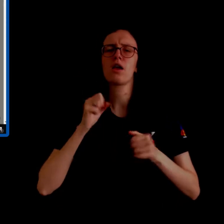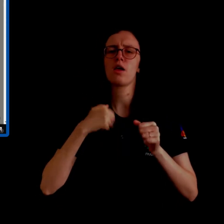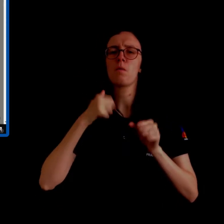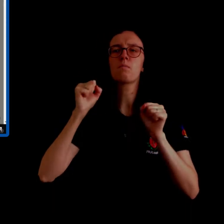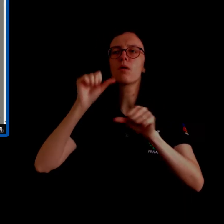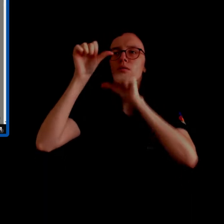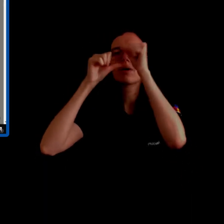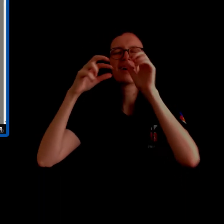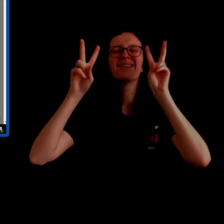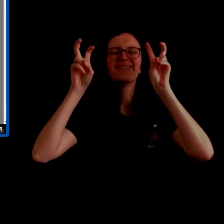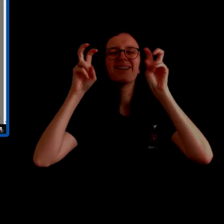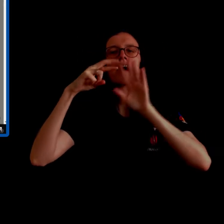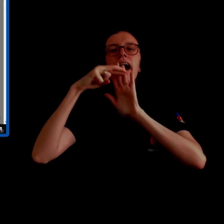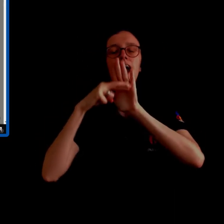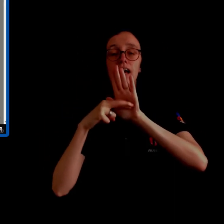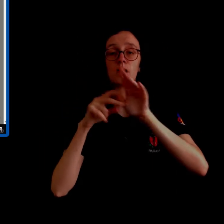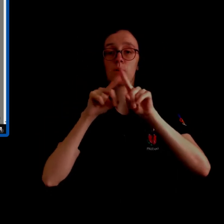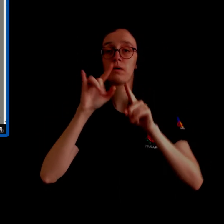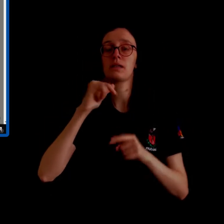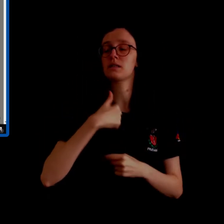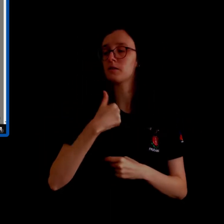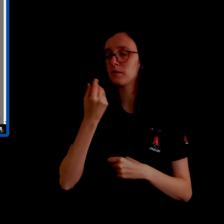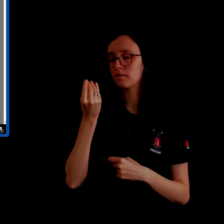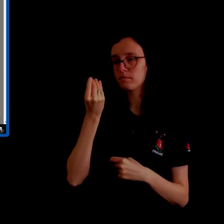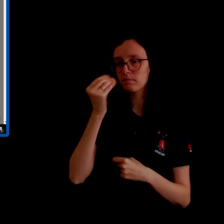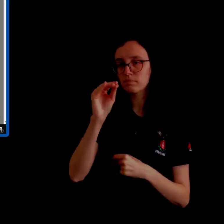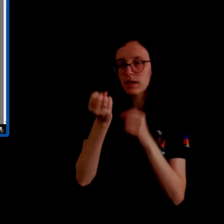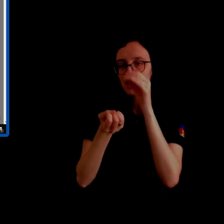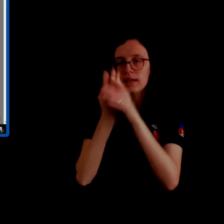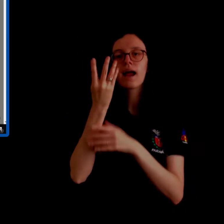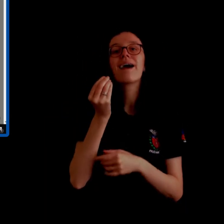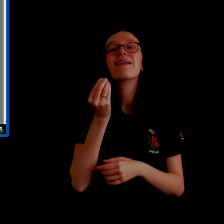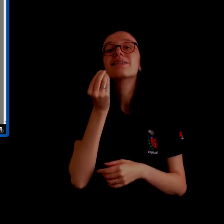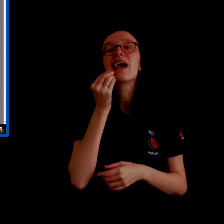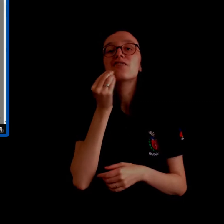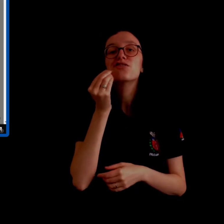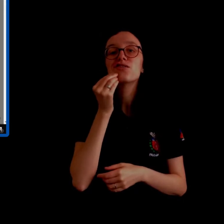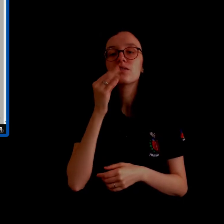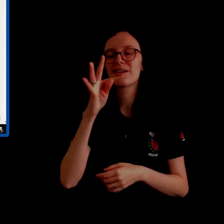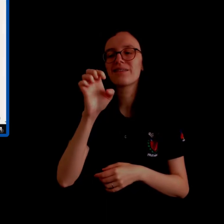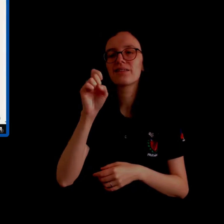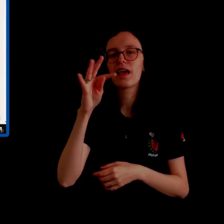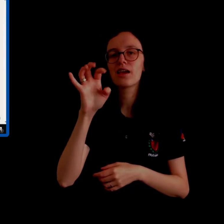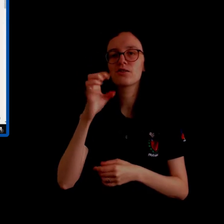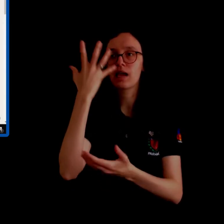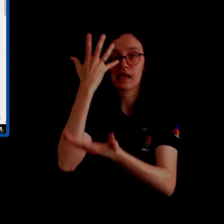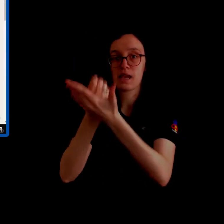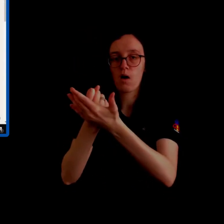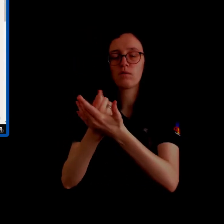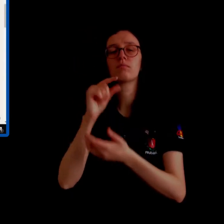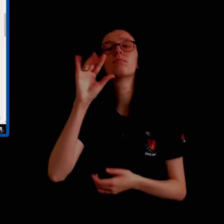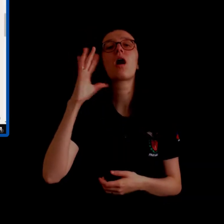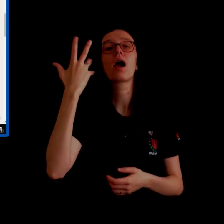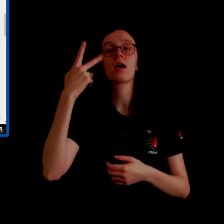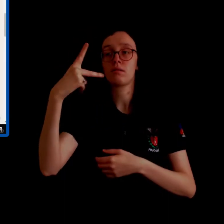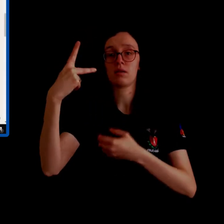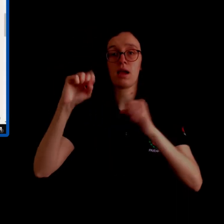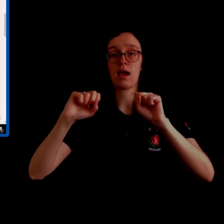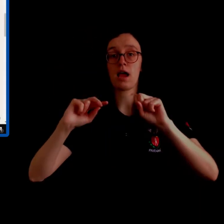aqui. Só que se eu clicar em testes e criar testes, tá? E salvar isso,